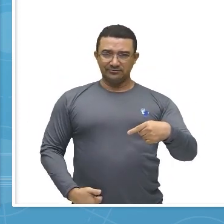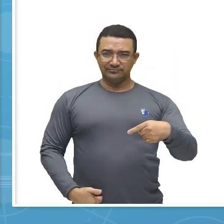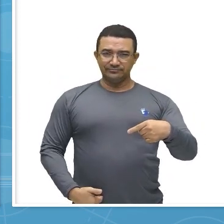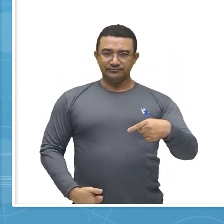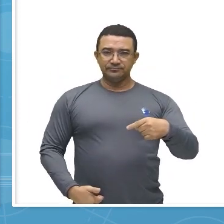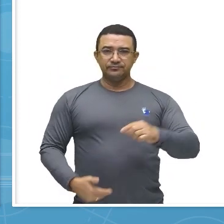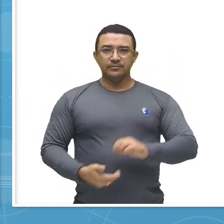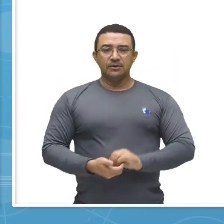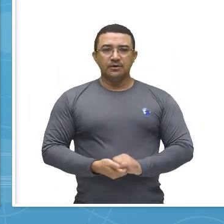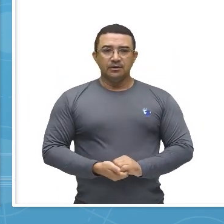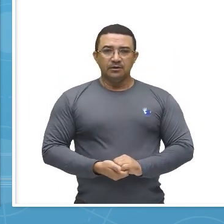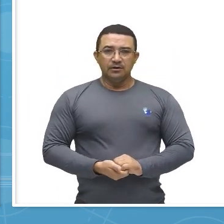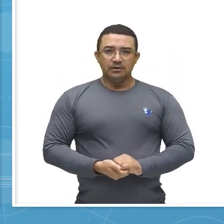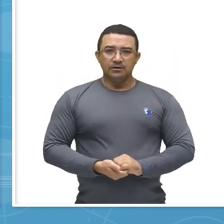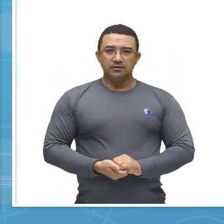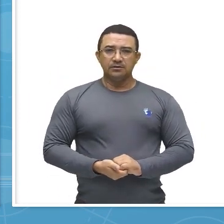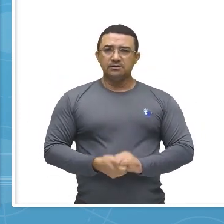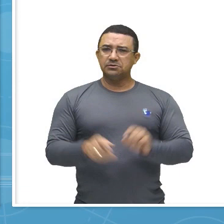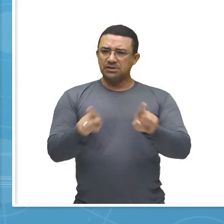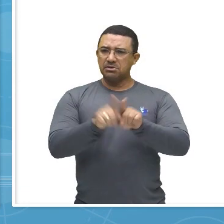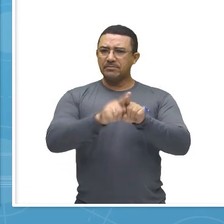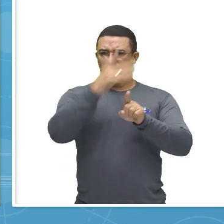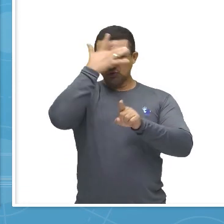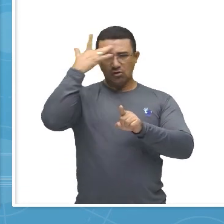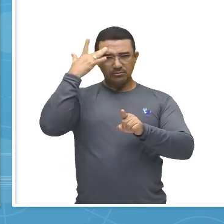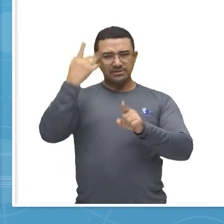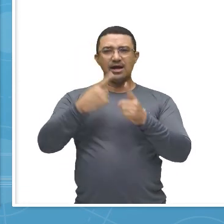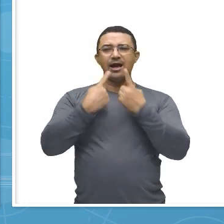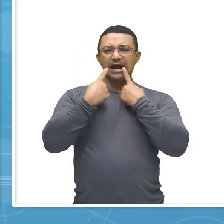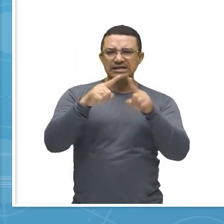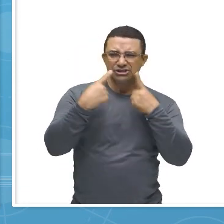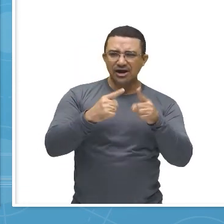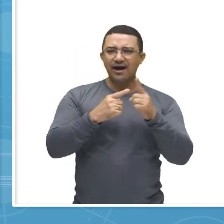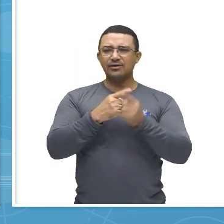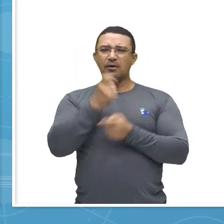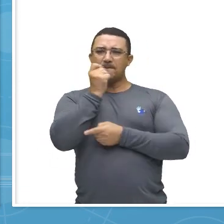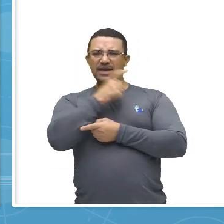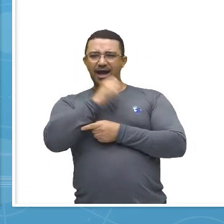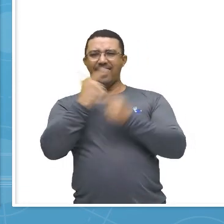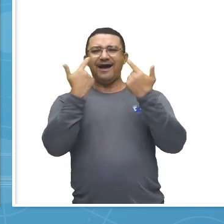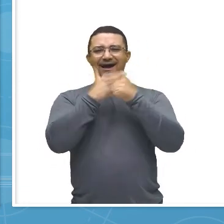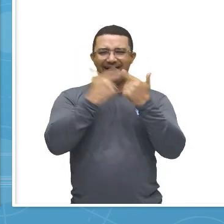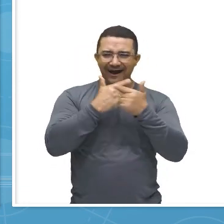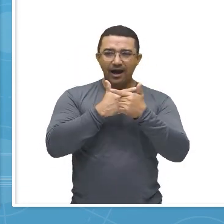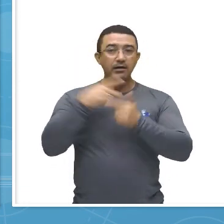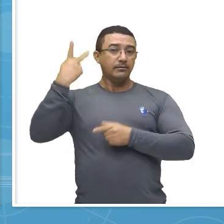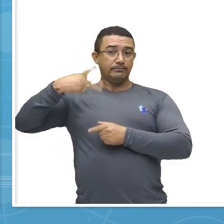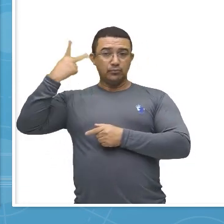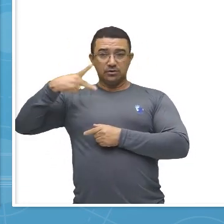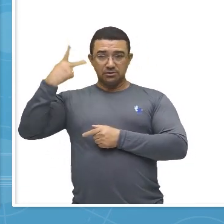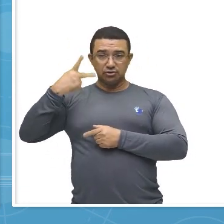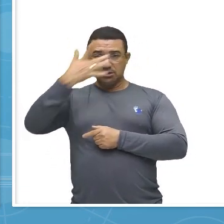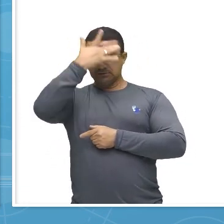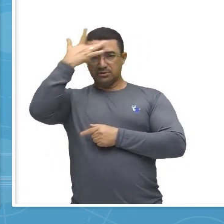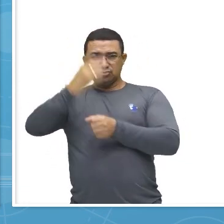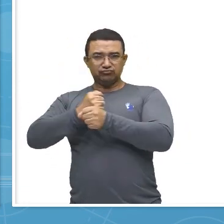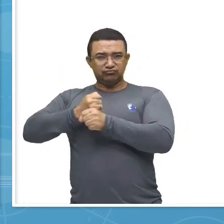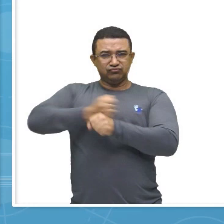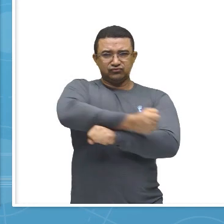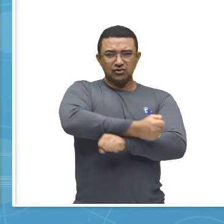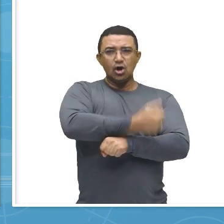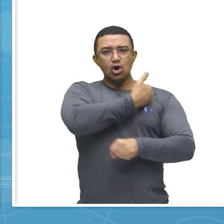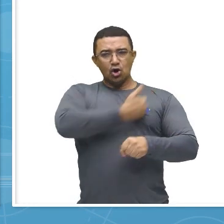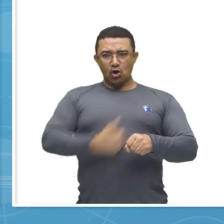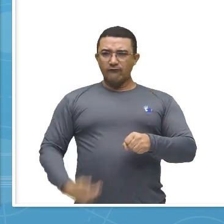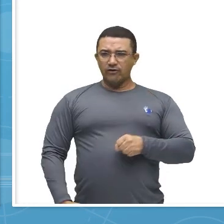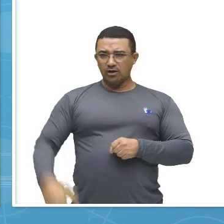Opostas ao governo, ou críticos a políticos que queriam se expressar de forma inusitada. foram reprimidos por governos imperiais,